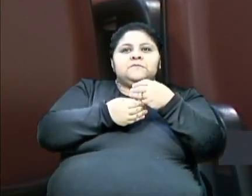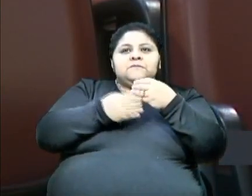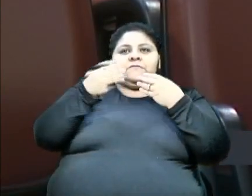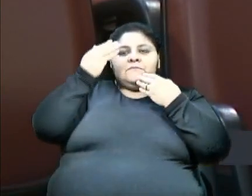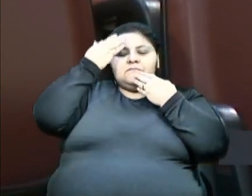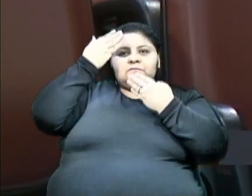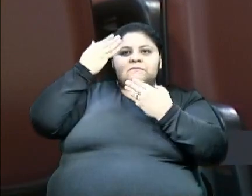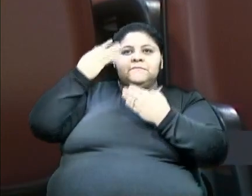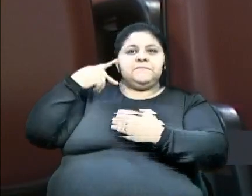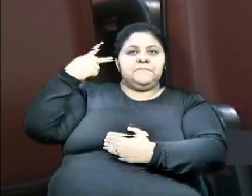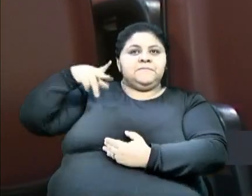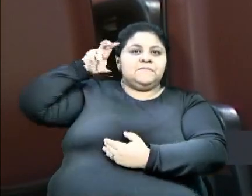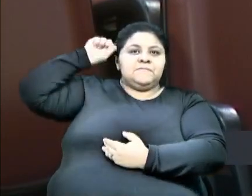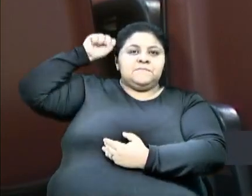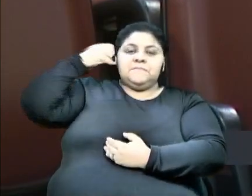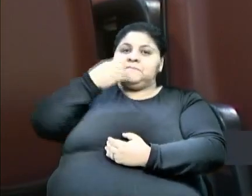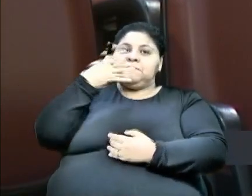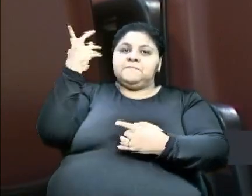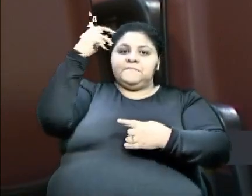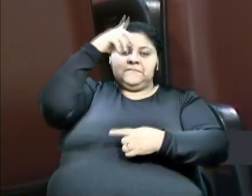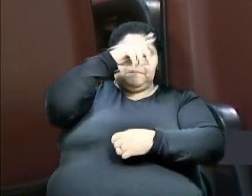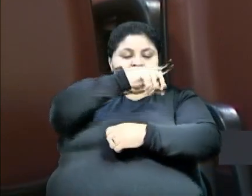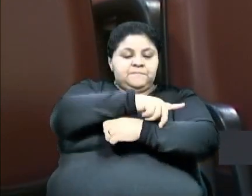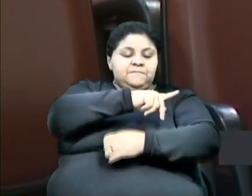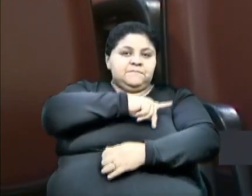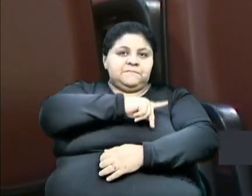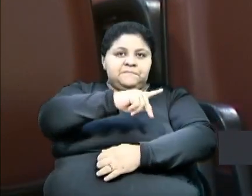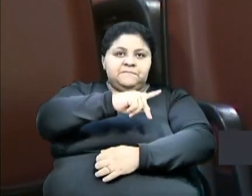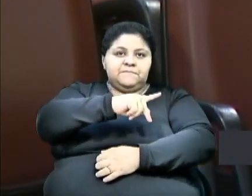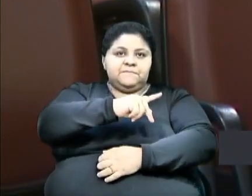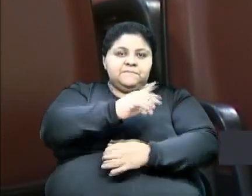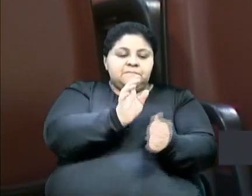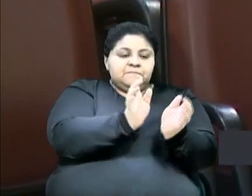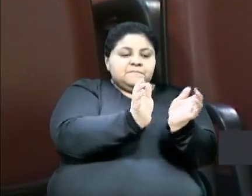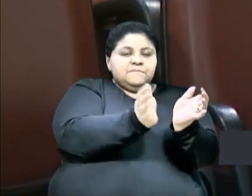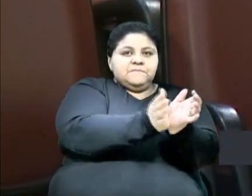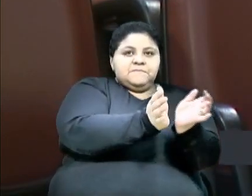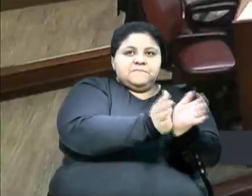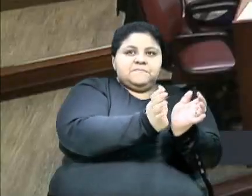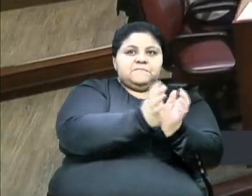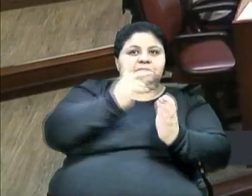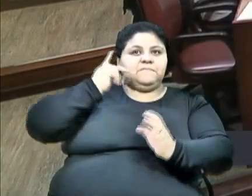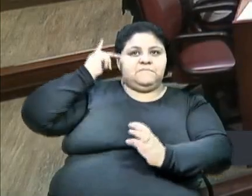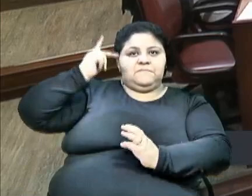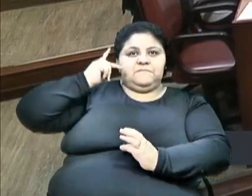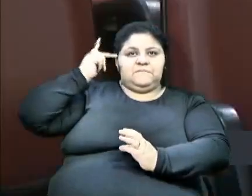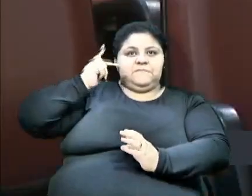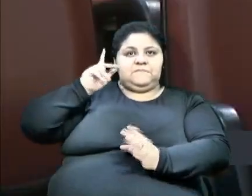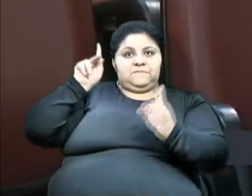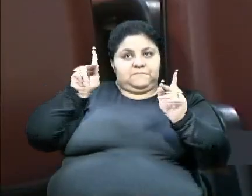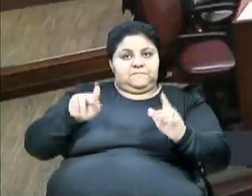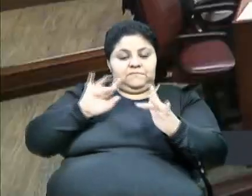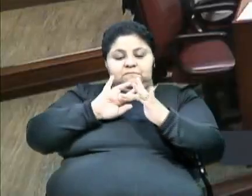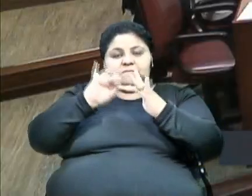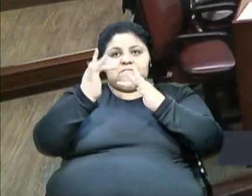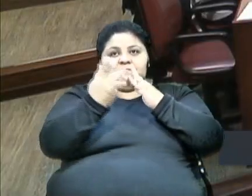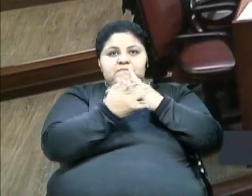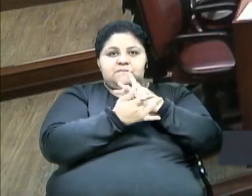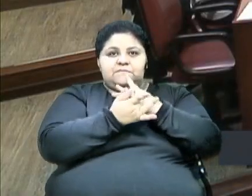Obrigado, vereador Xuxa. Bom dia, presidente D'Ambros, colegas vereadoras, vereadores, as pessoas que nos acompanham. Eu quero